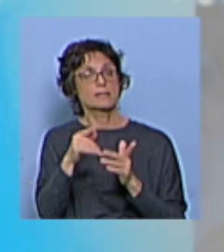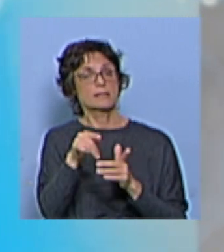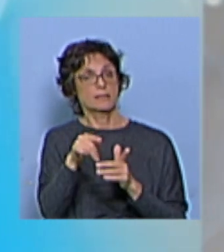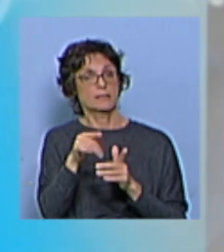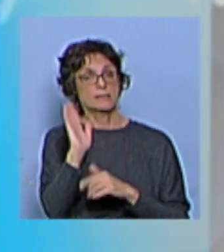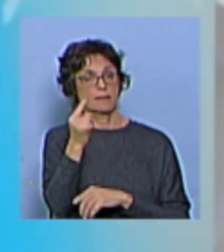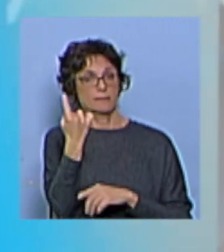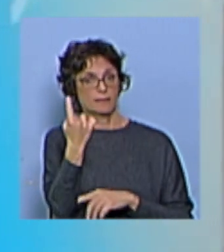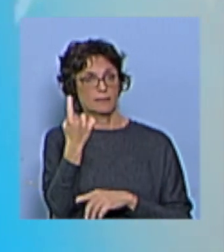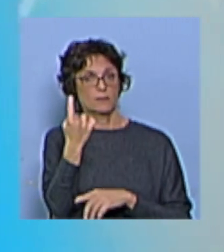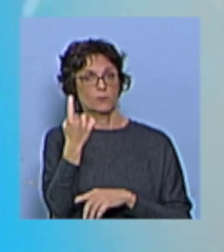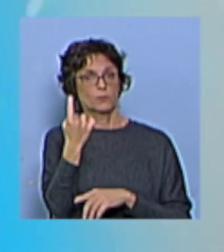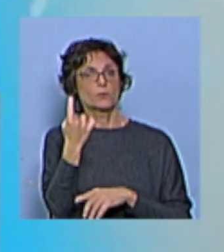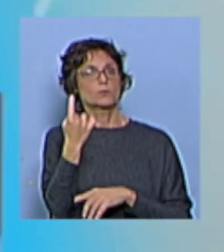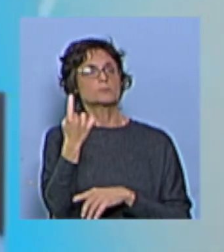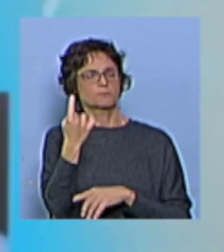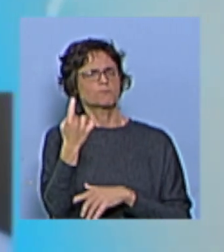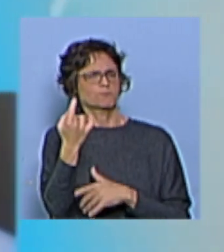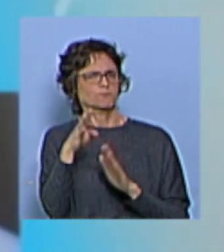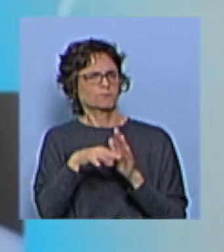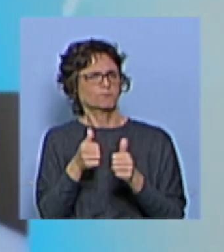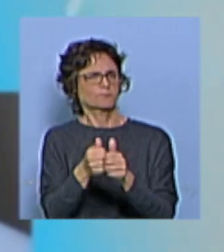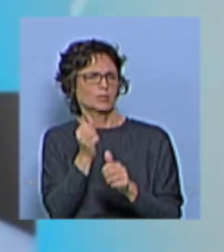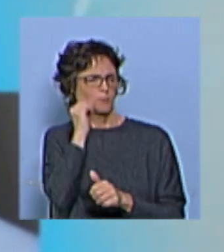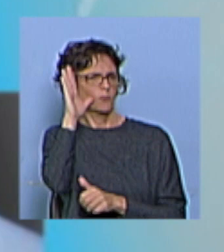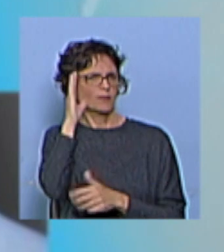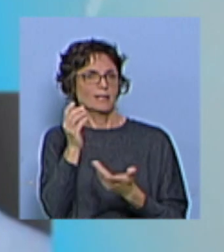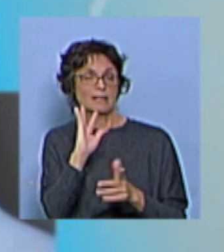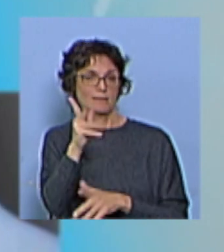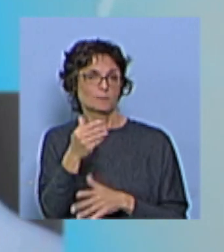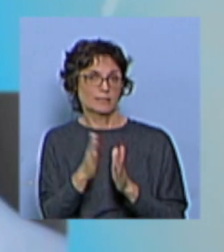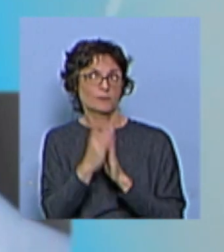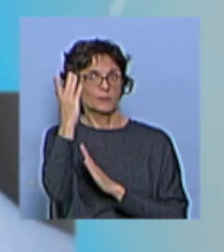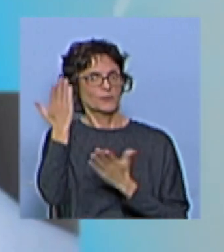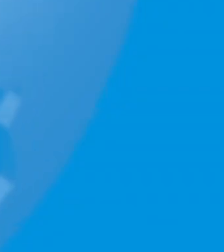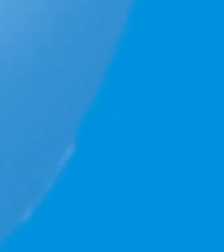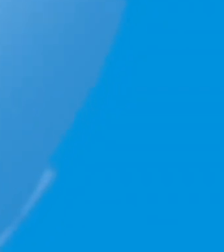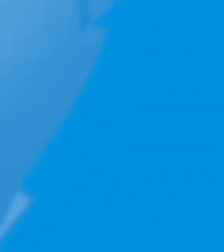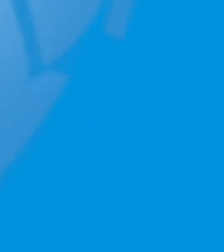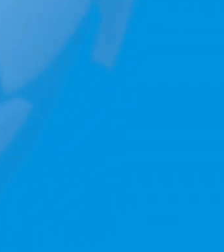Sintonize a Antena 1 para acompanhar este programa. Tenha então uma muito boa tarde. Até amanhã, se Deus quiser.